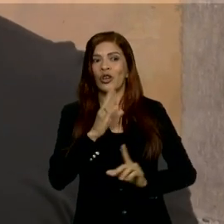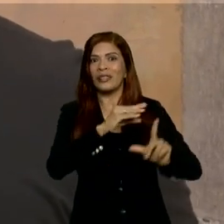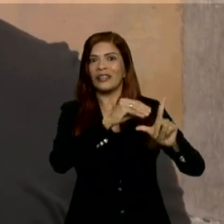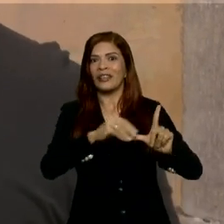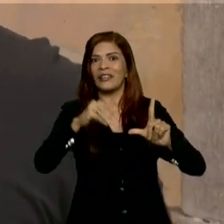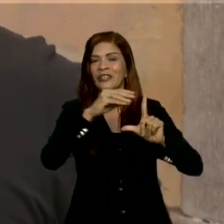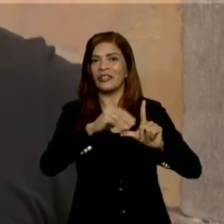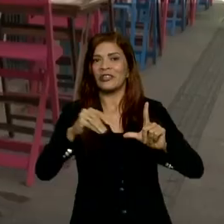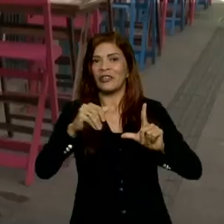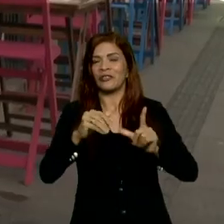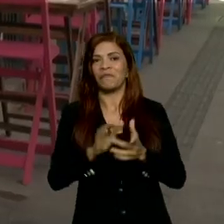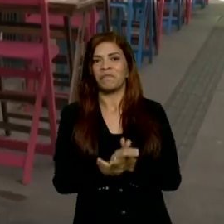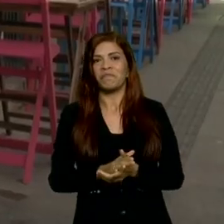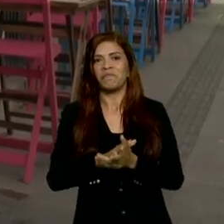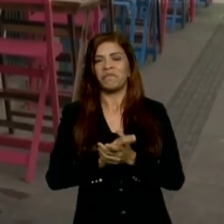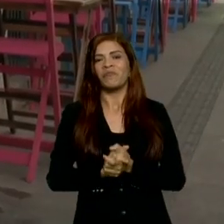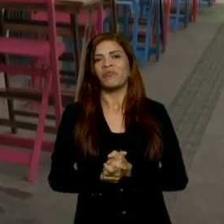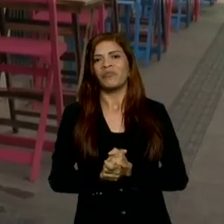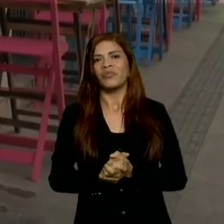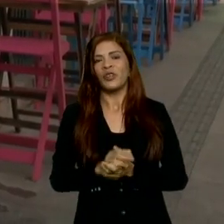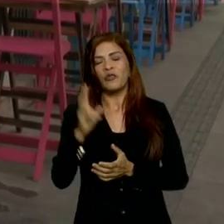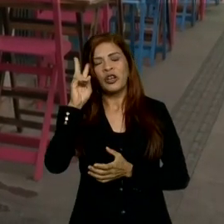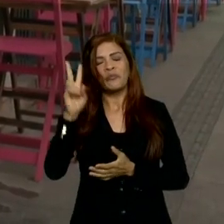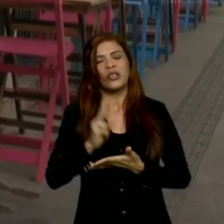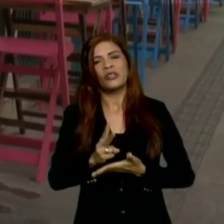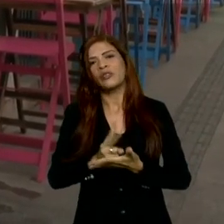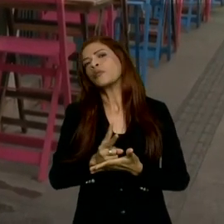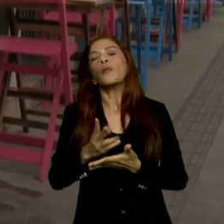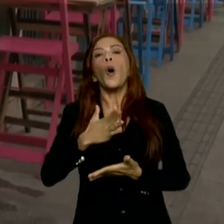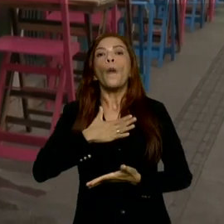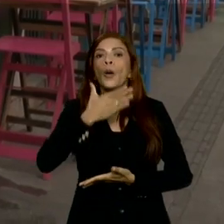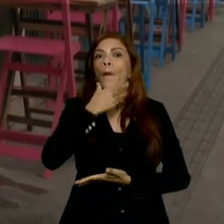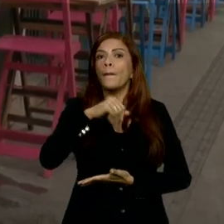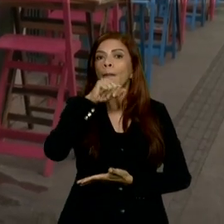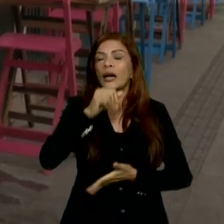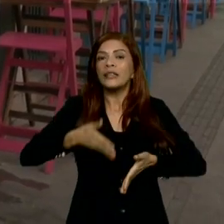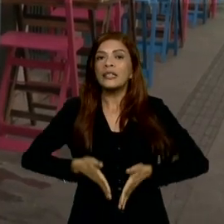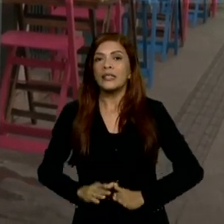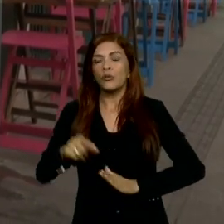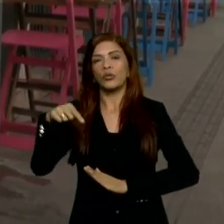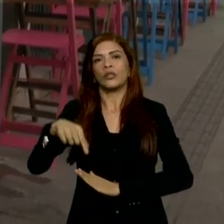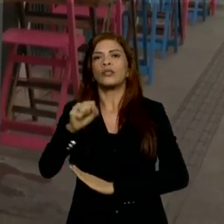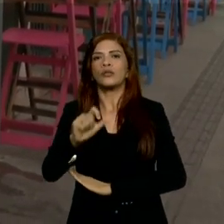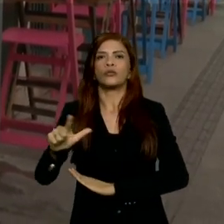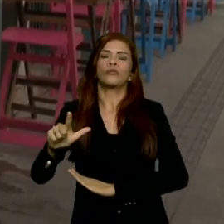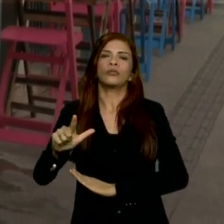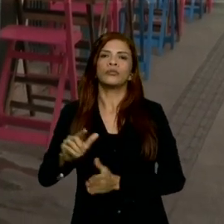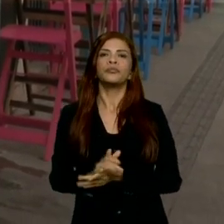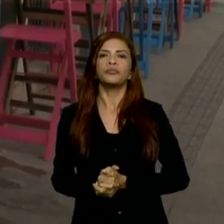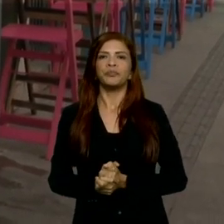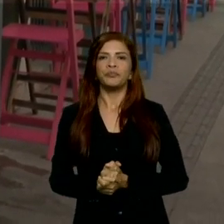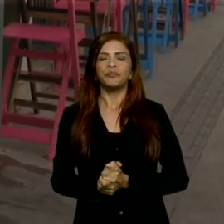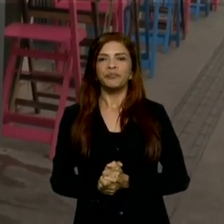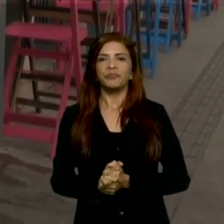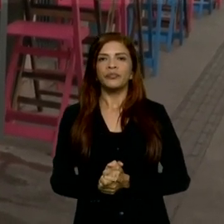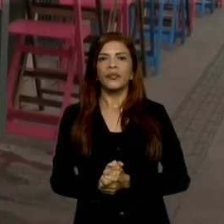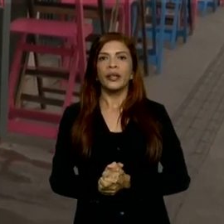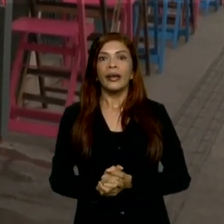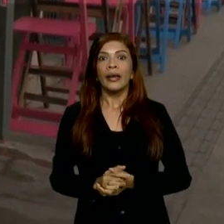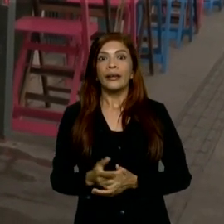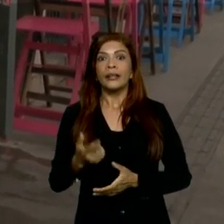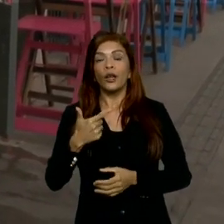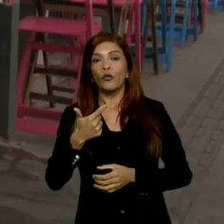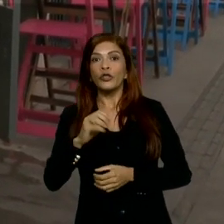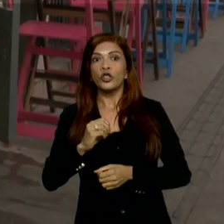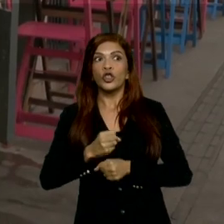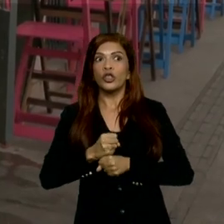iniva essa viagem meu pai já mora e nasceu aqui né na verdade e aí eu já praticamente Faz 20 anos